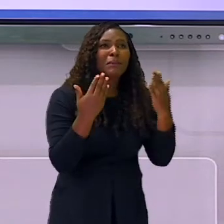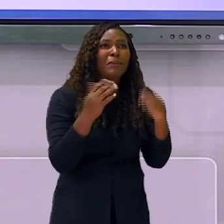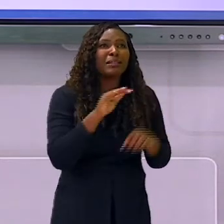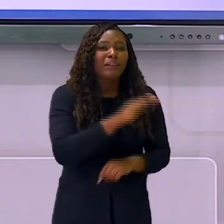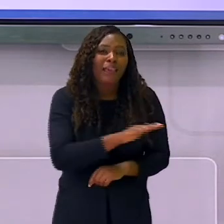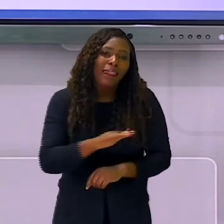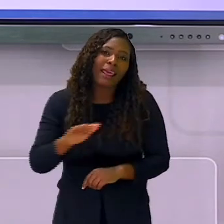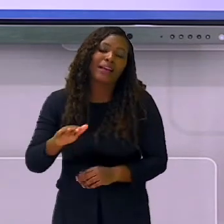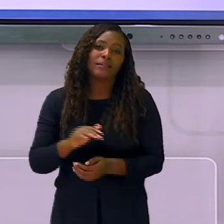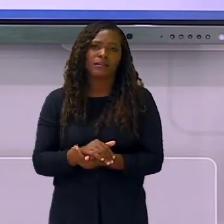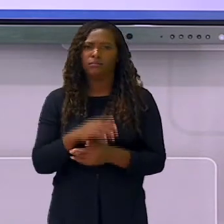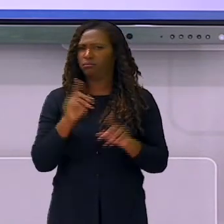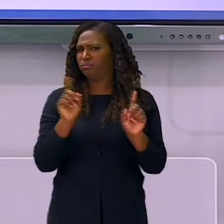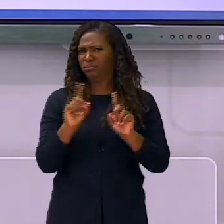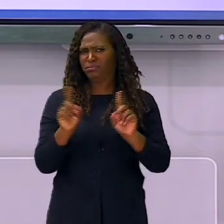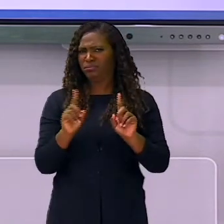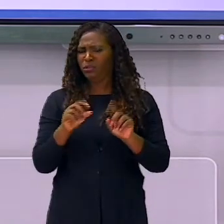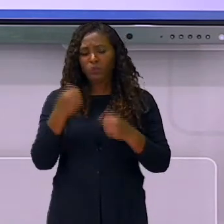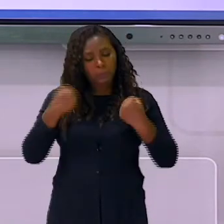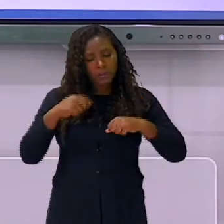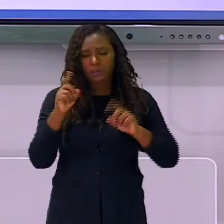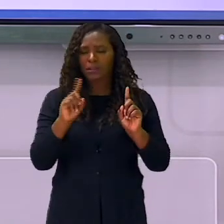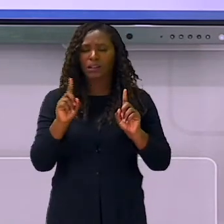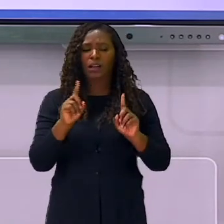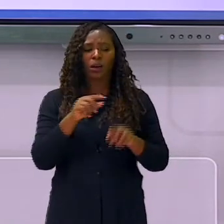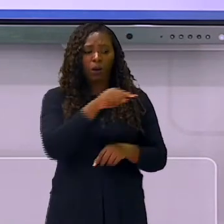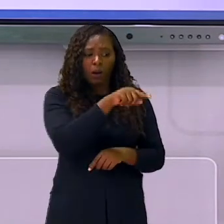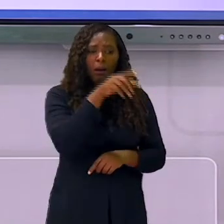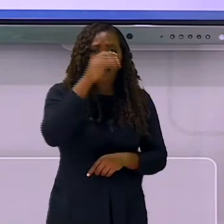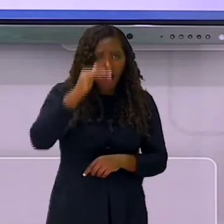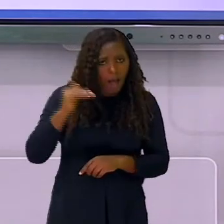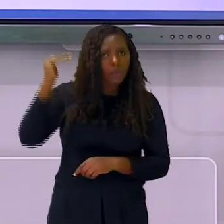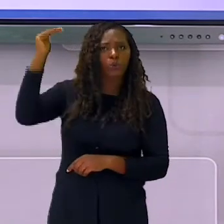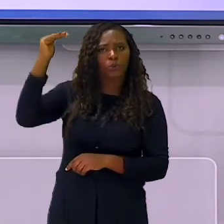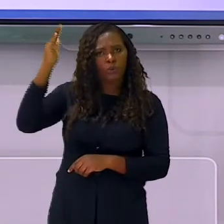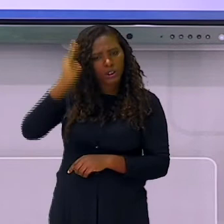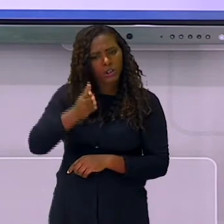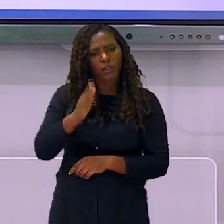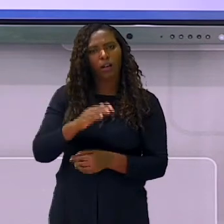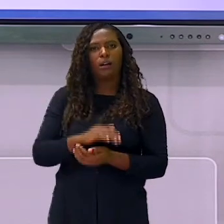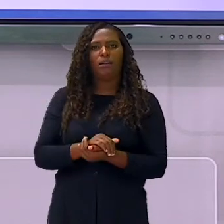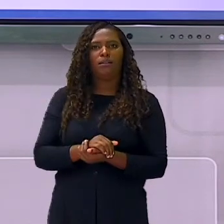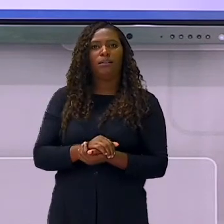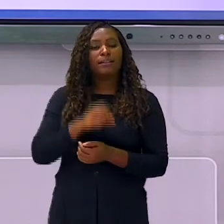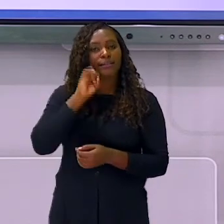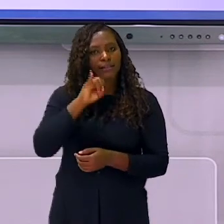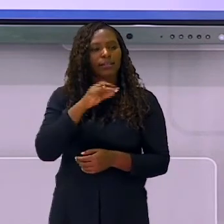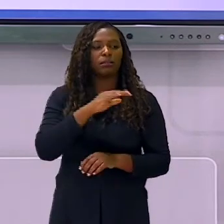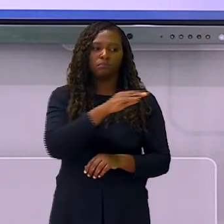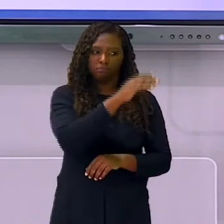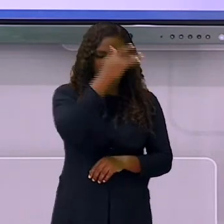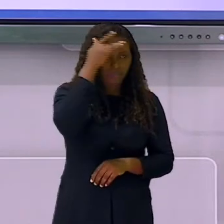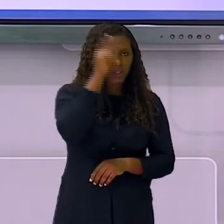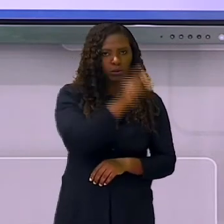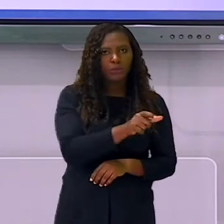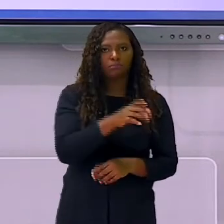mais audível e também ajuda a pessoa a localizar a sua posição.